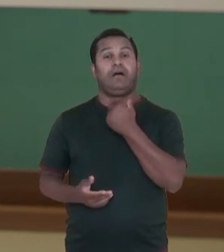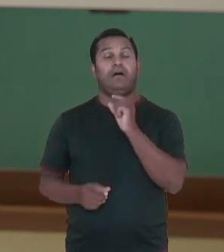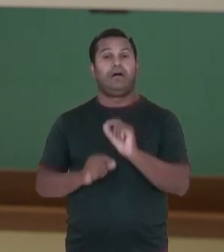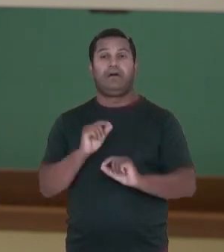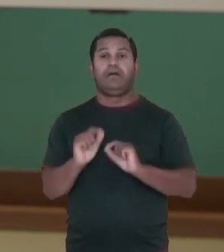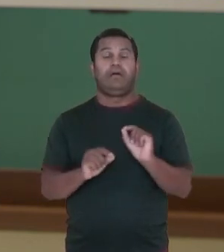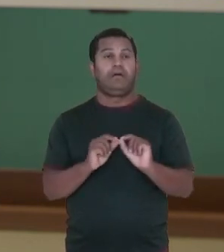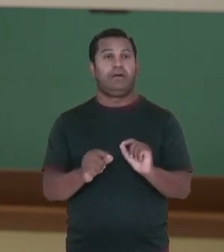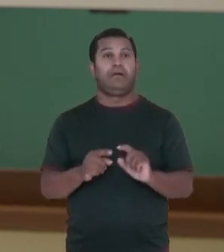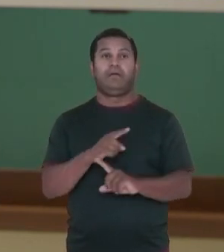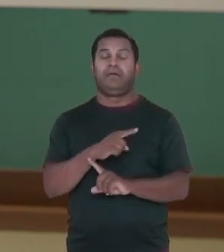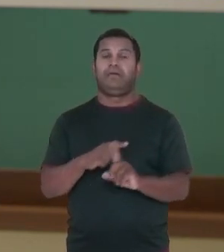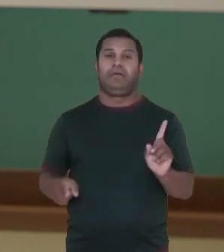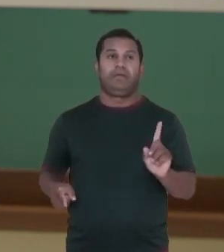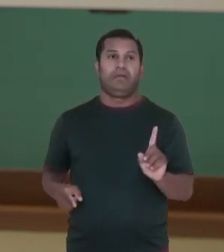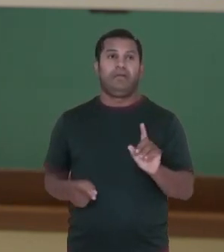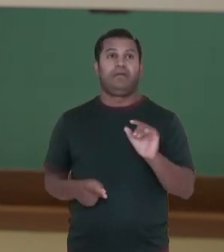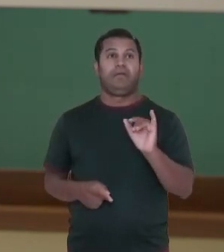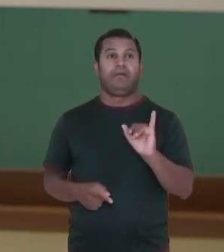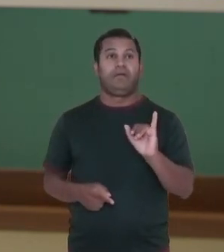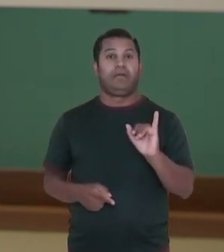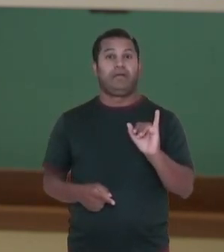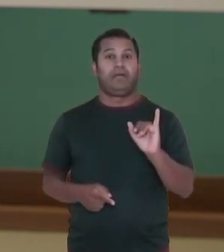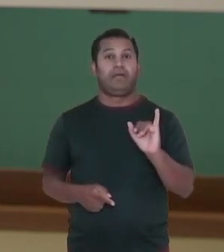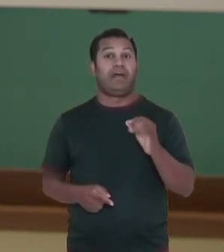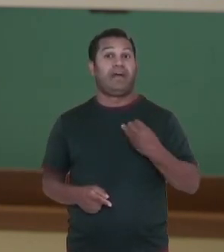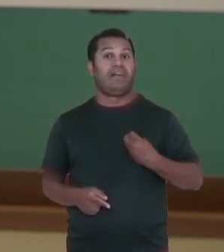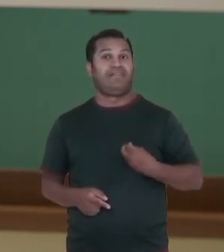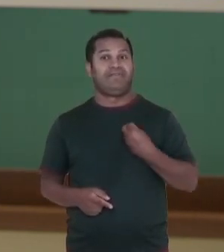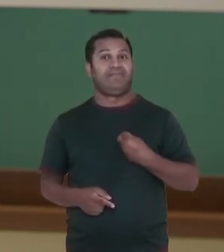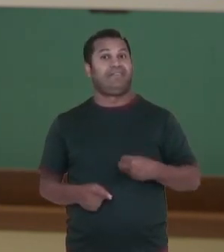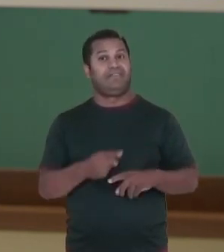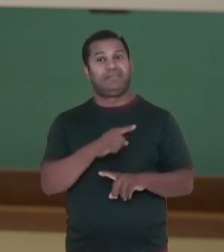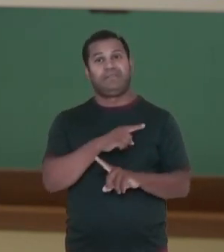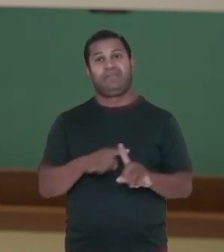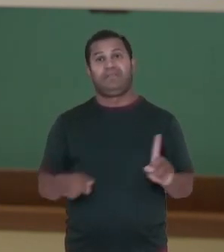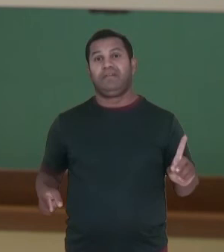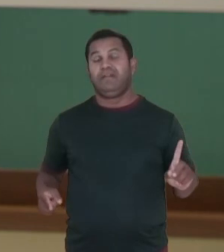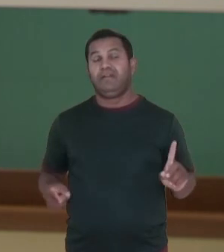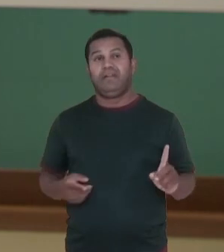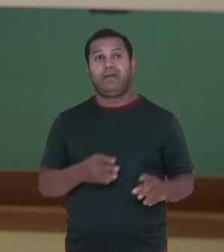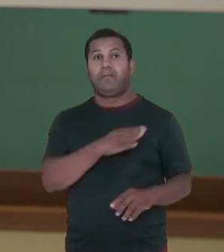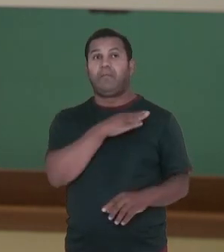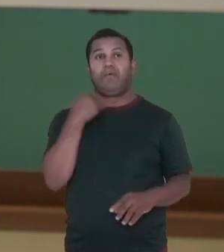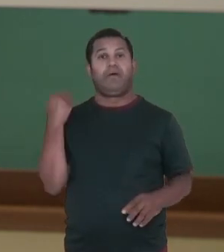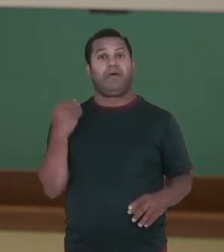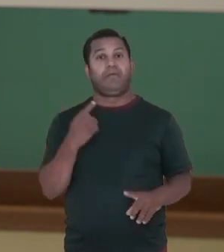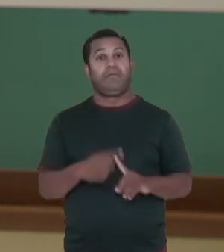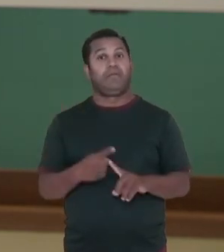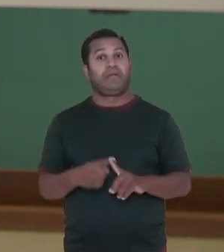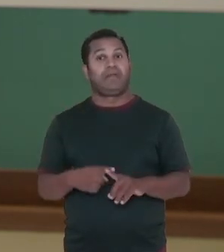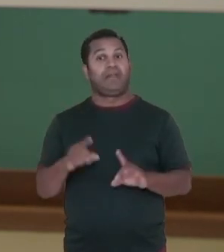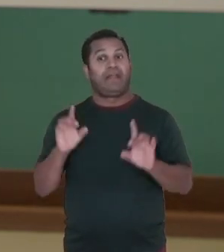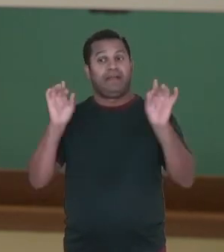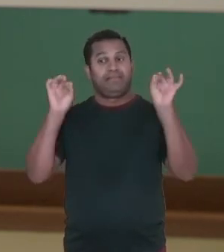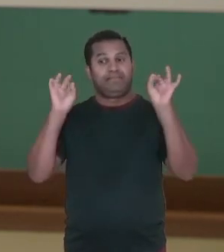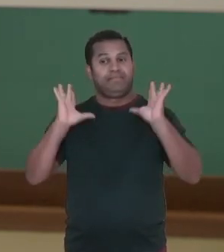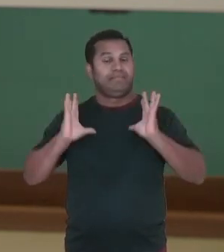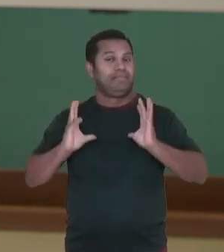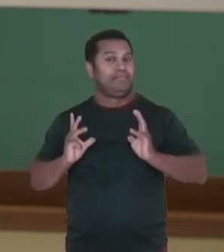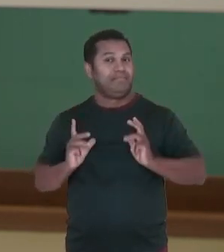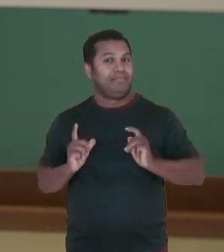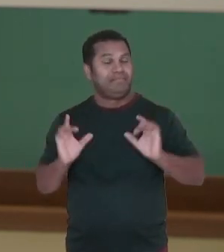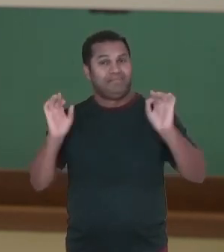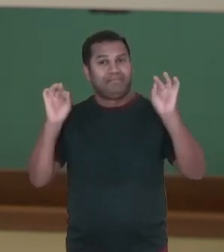Inviolabilidade da vida humana. A vida humana é sagrada, né? Ela é inviolável. Então, até que ponto que eu posso